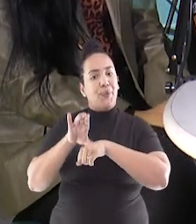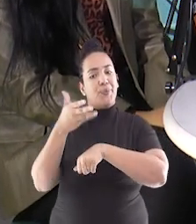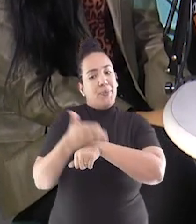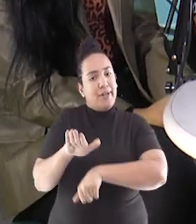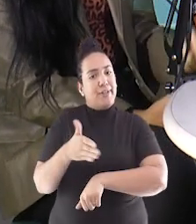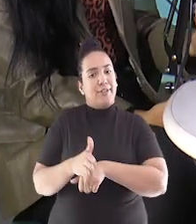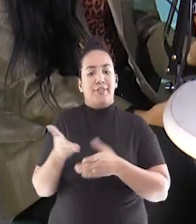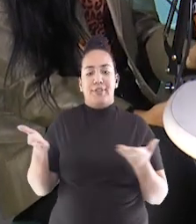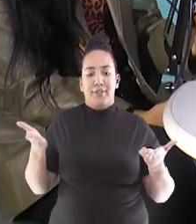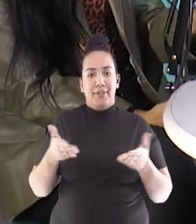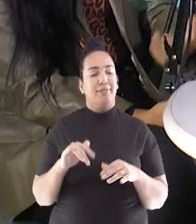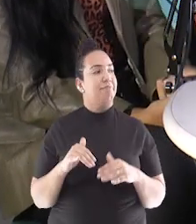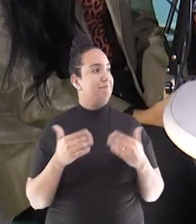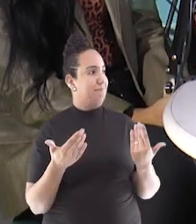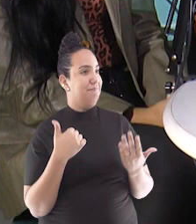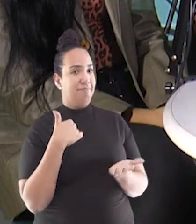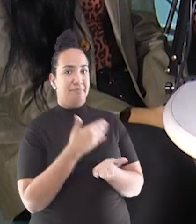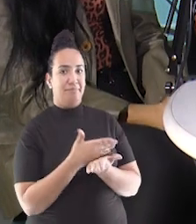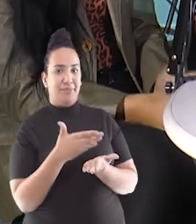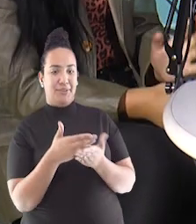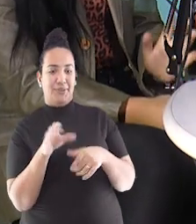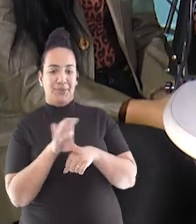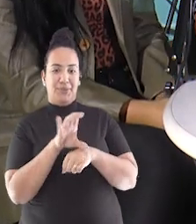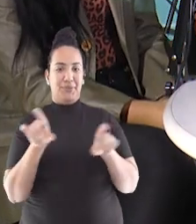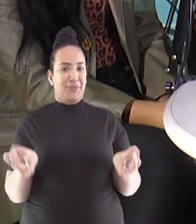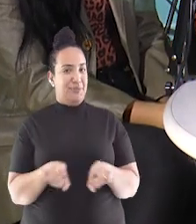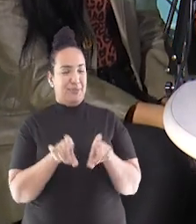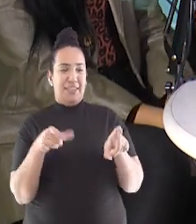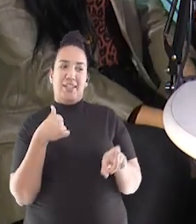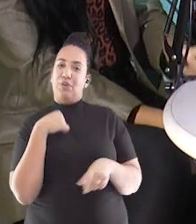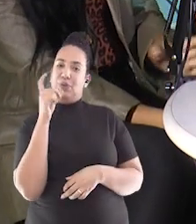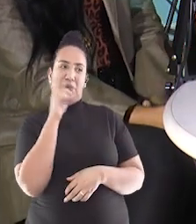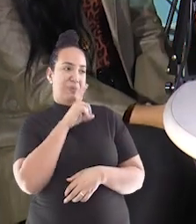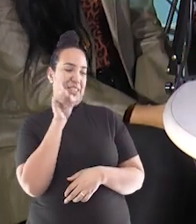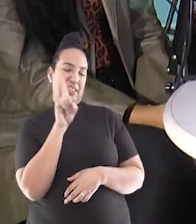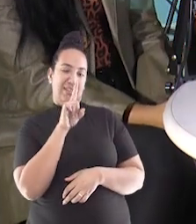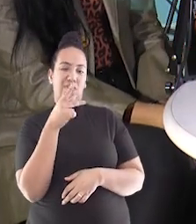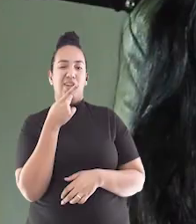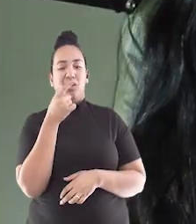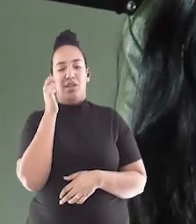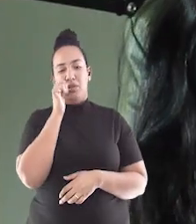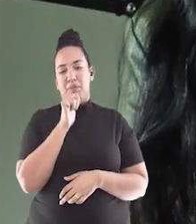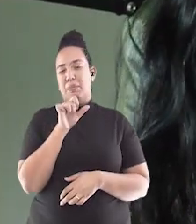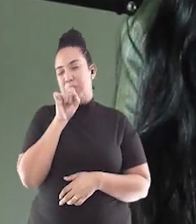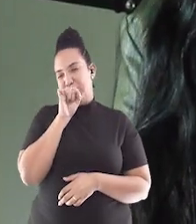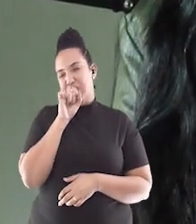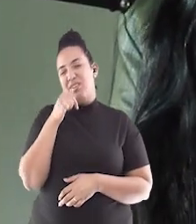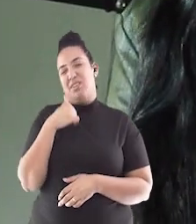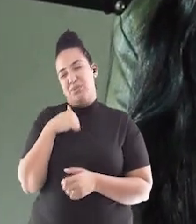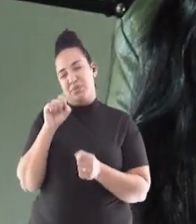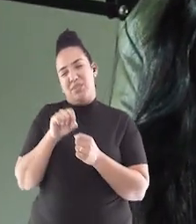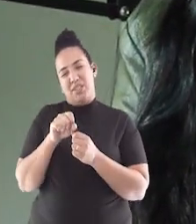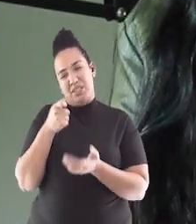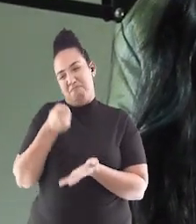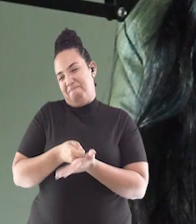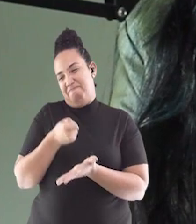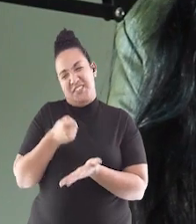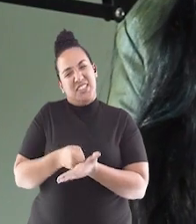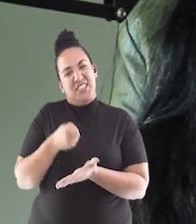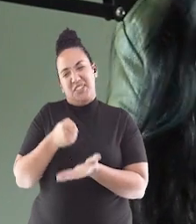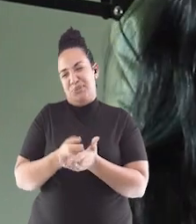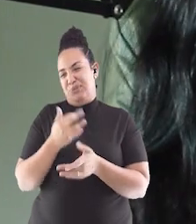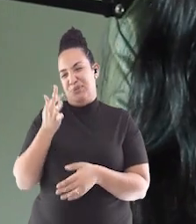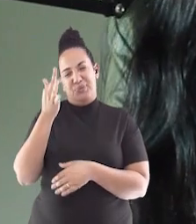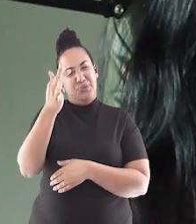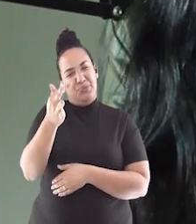curso Sim. e tudo mais. Quando eu comecei a fazer o curso de informática, não vou mentir. Aham. Eu falei pra minha mãe, eu tô fazendo por obrigação, isso não vai me